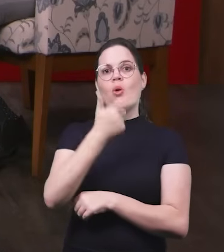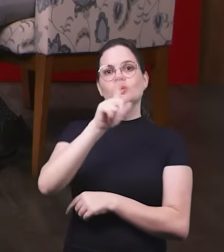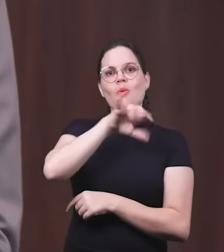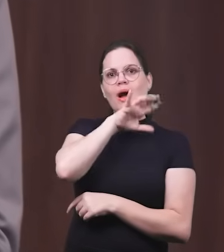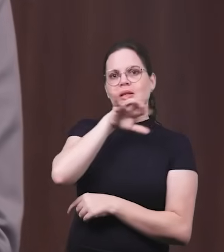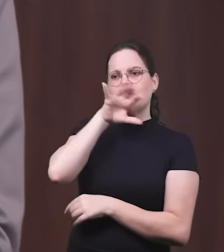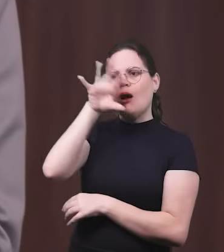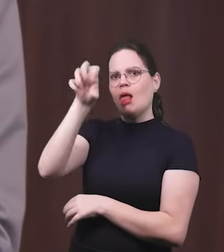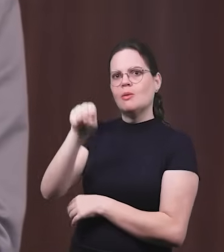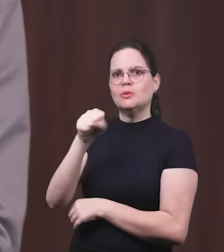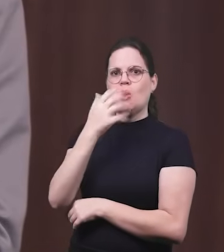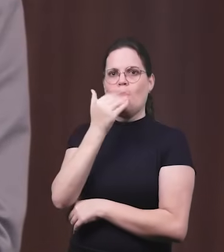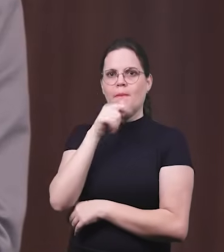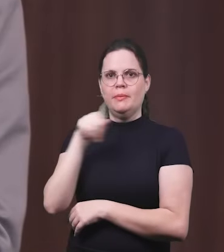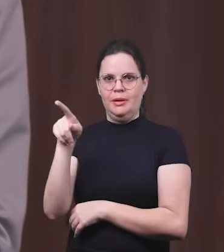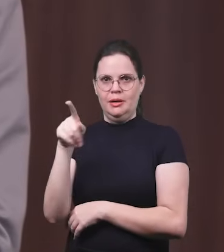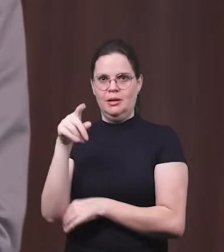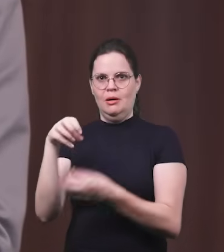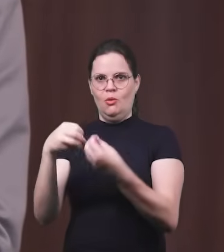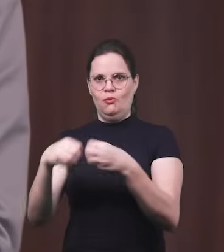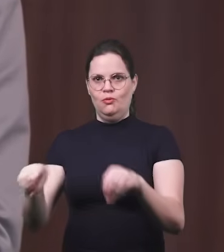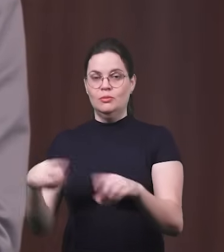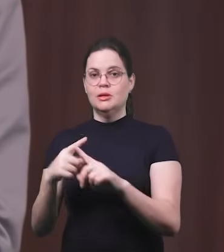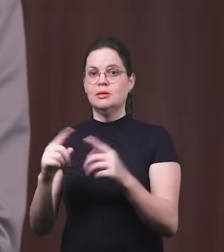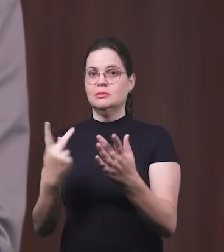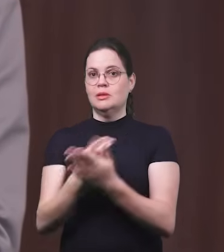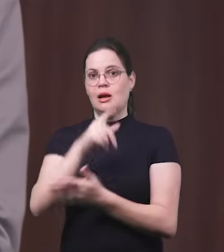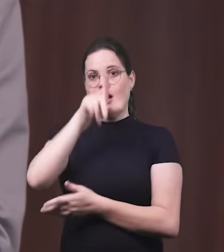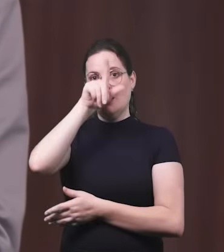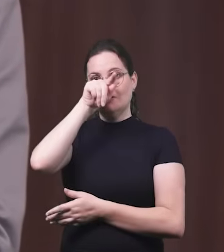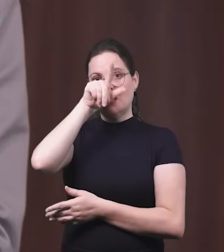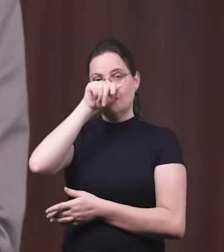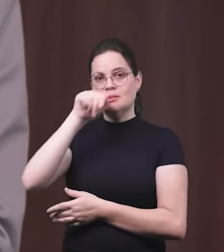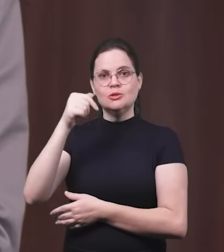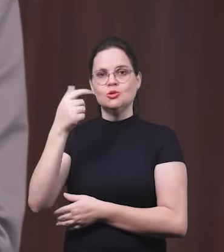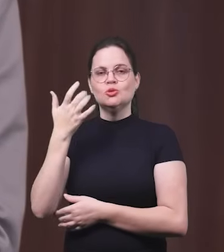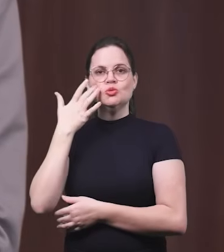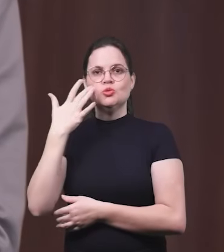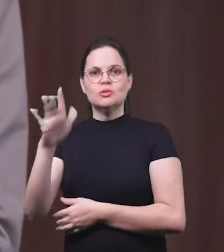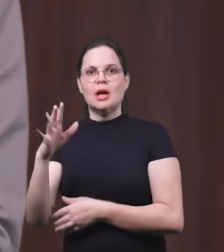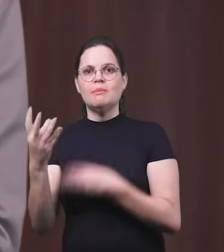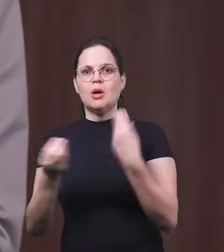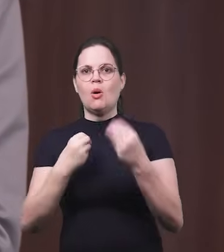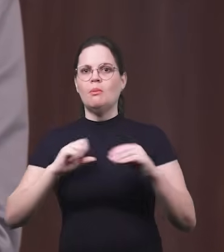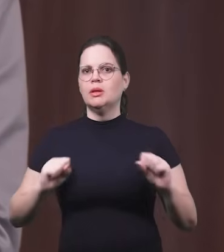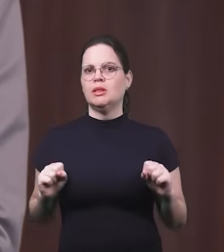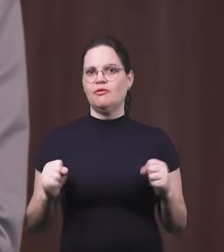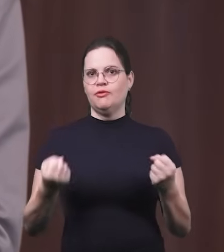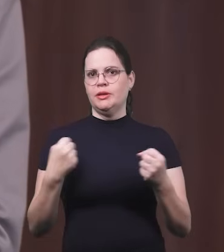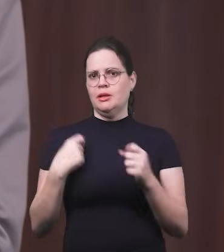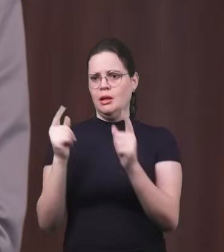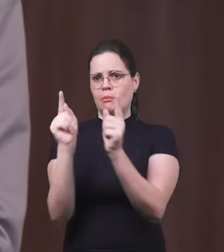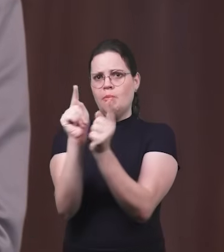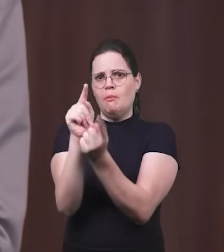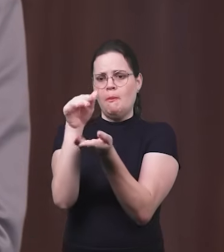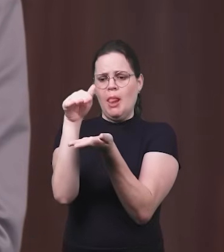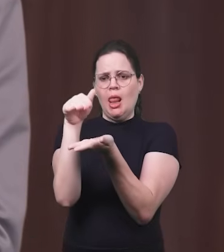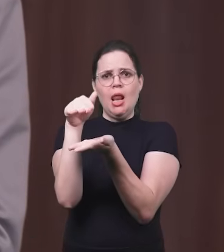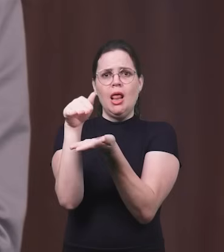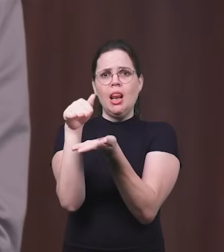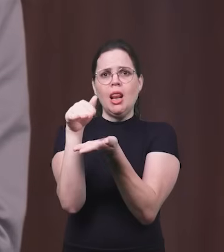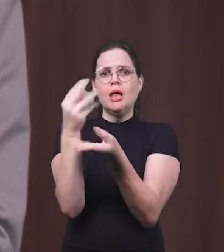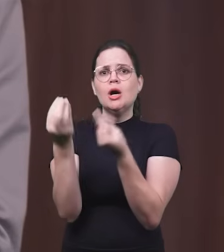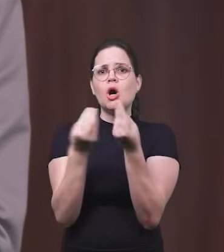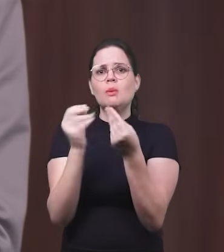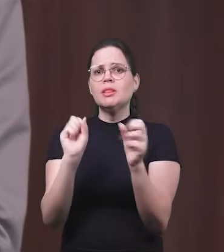pássaro, obviamente, não tem arma de defesa. Um pássaro é tão pequeno, não tem como se defender